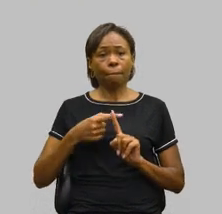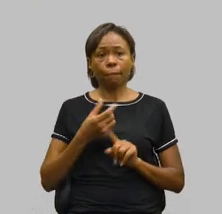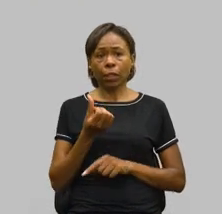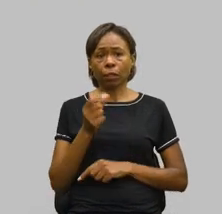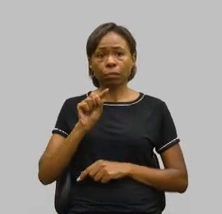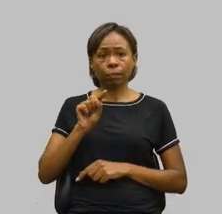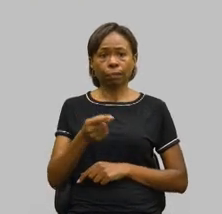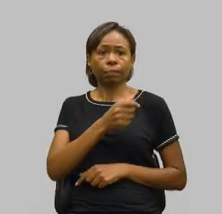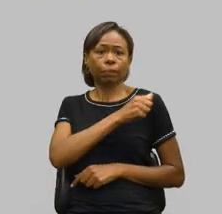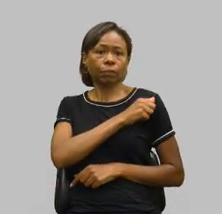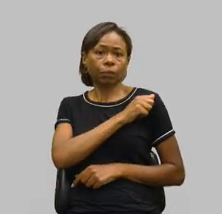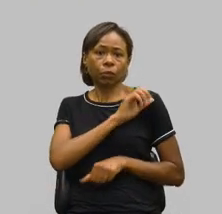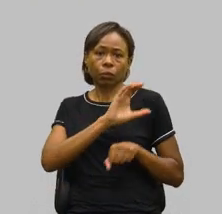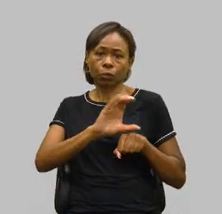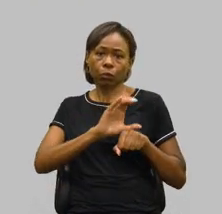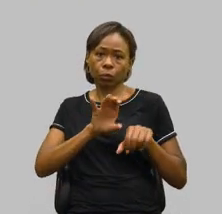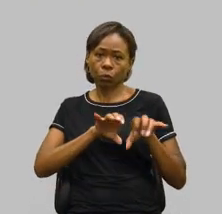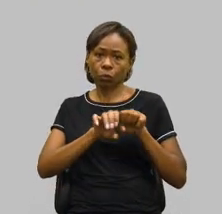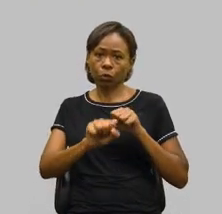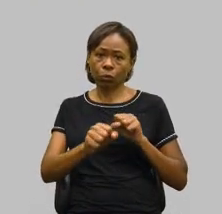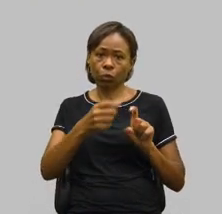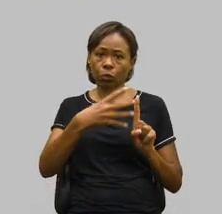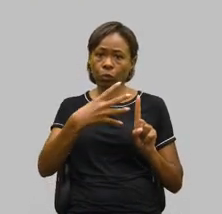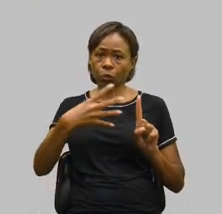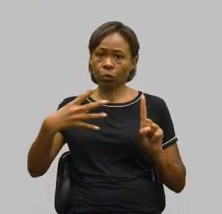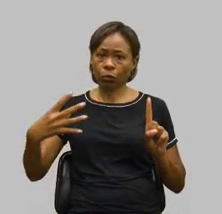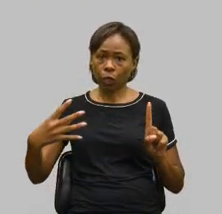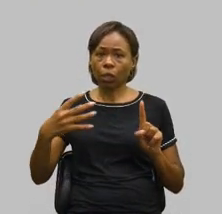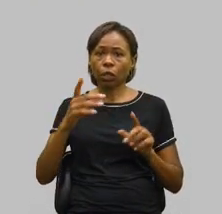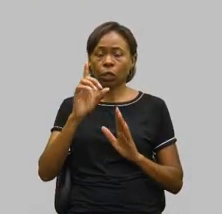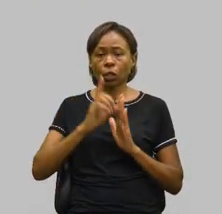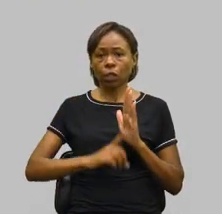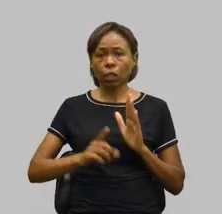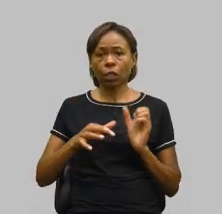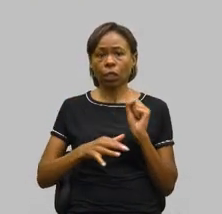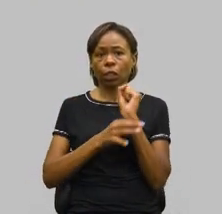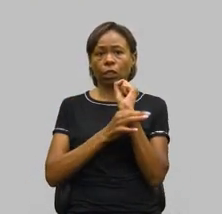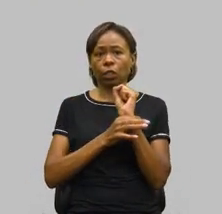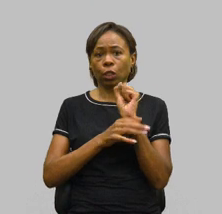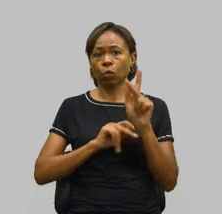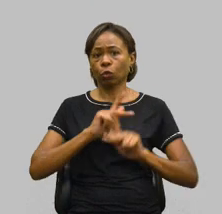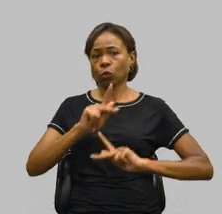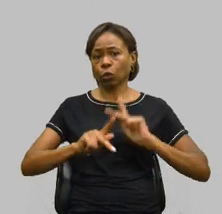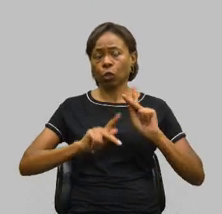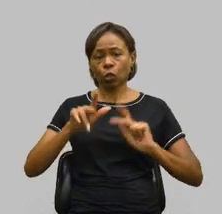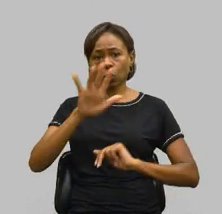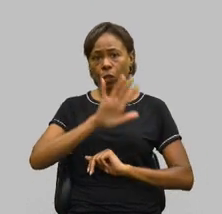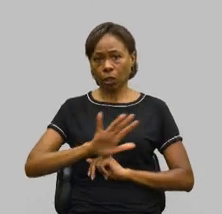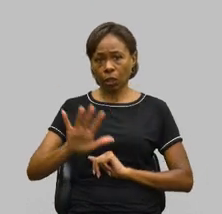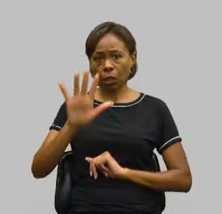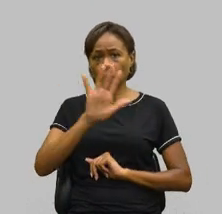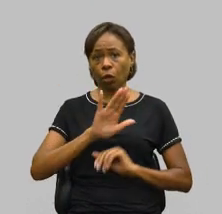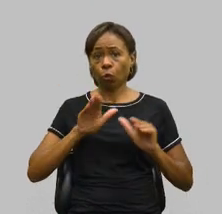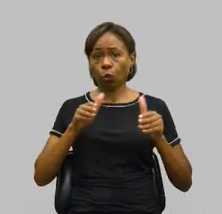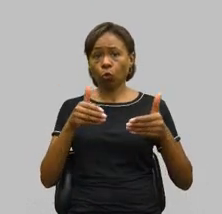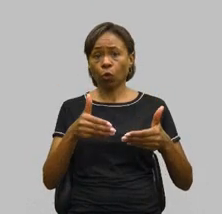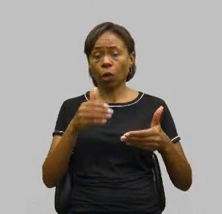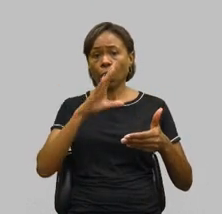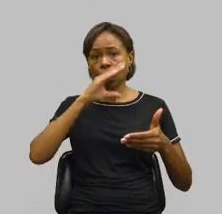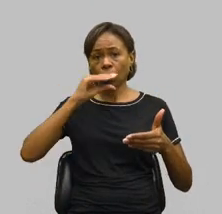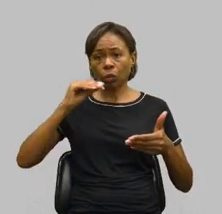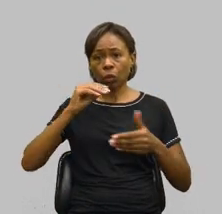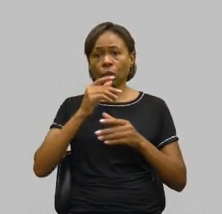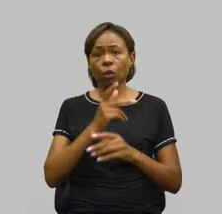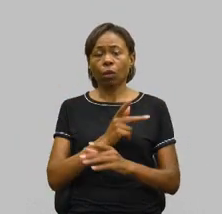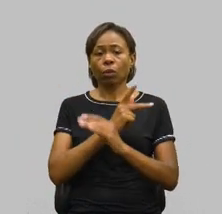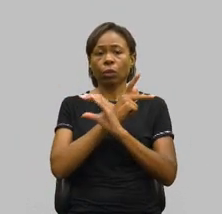formação população LGBT direitos e garantias para população em geral com foco no servidores da Polícia Civil mas é um projeto